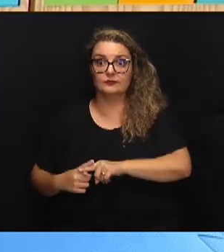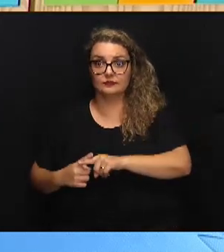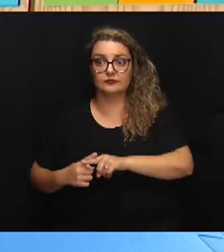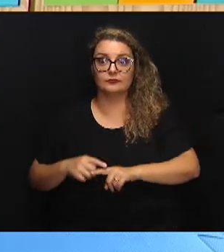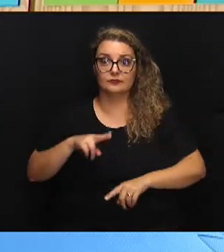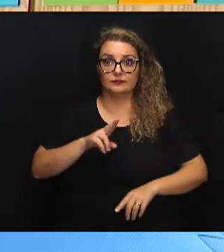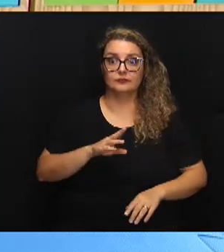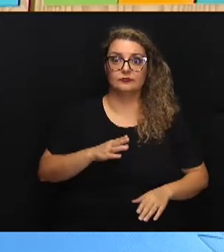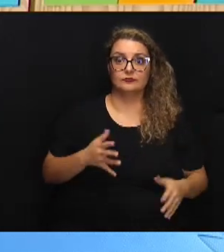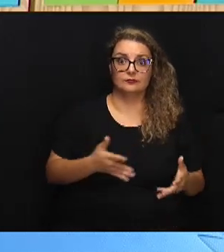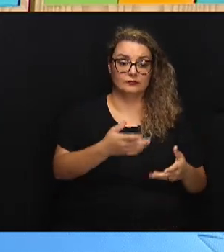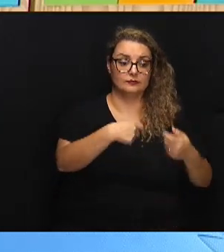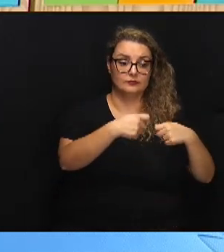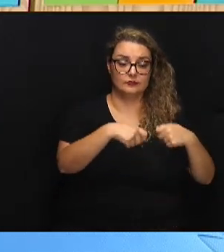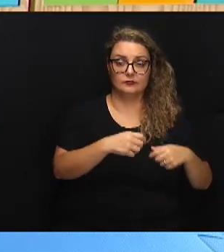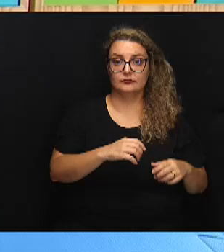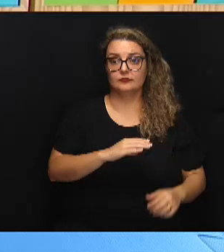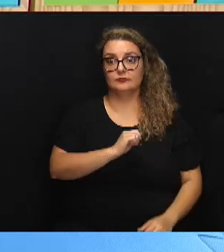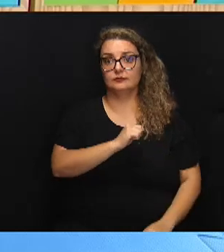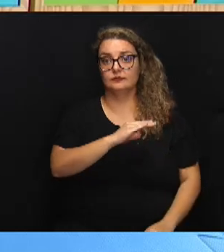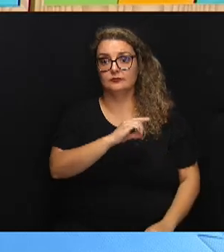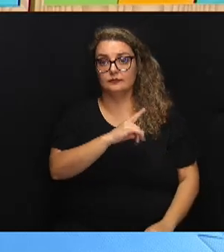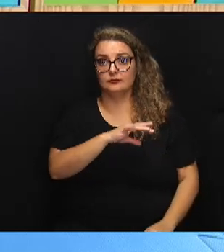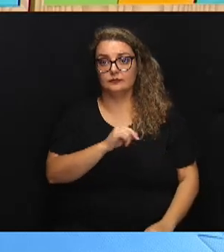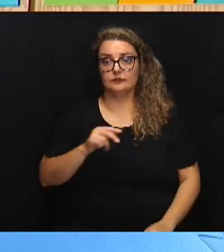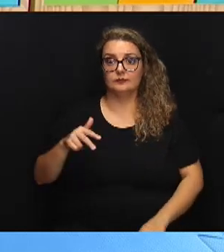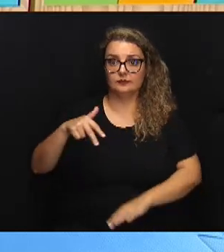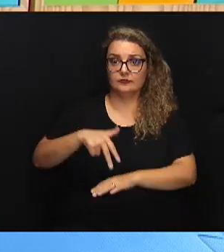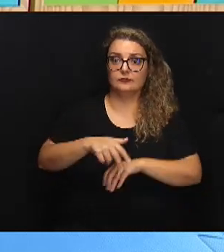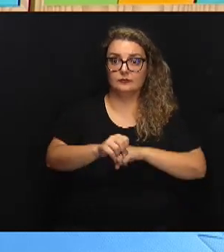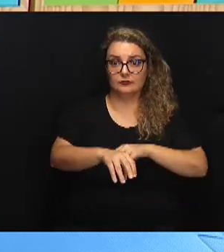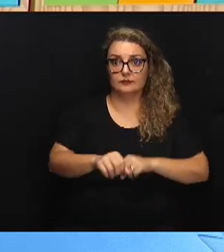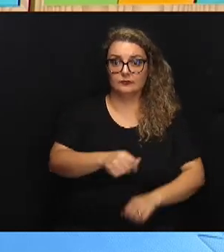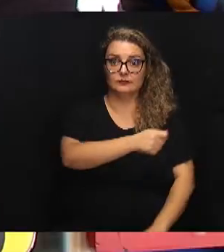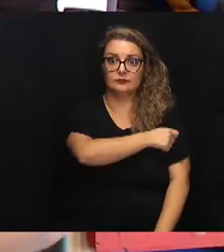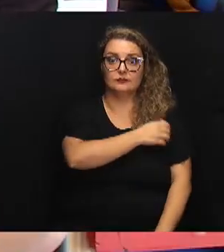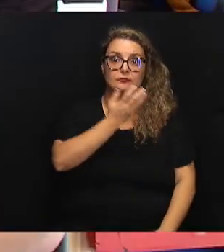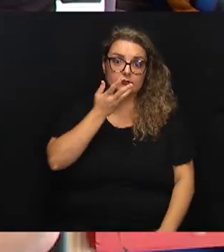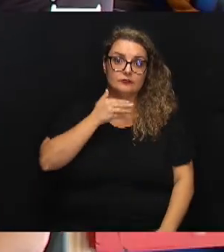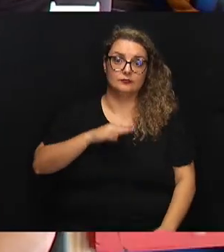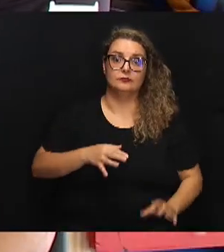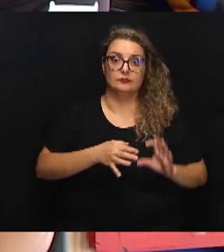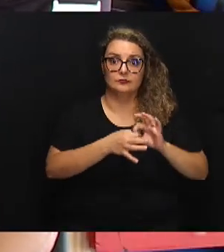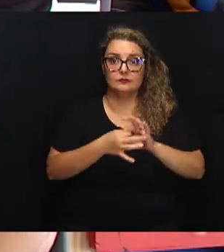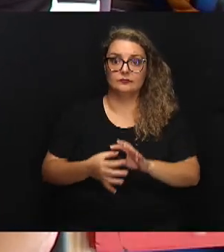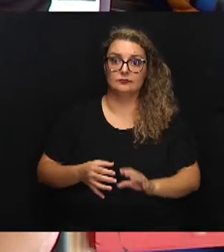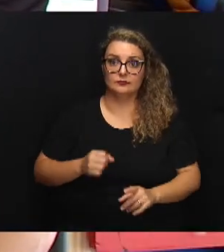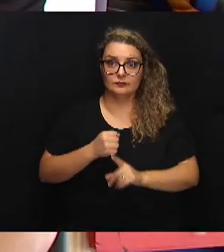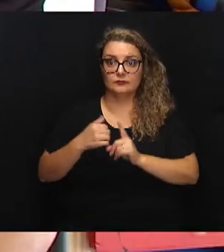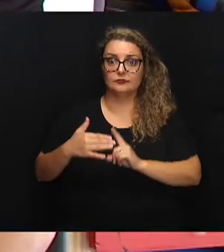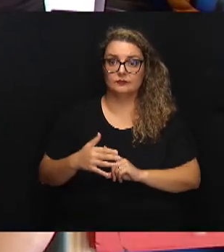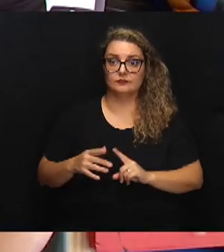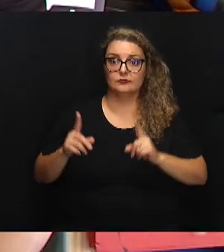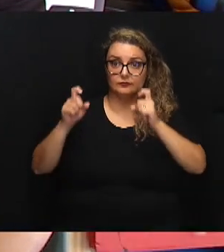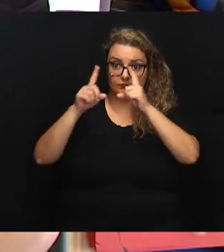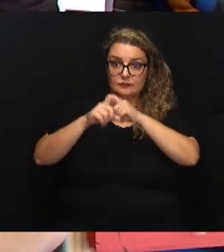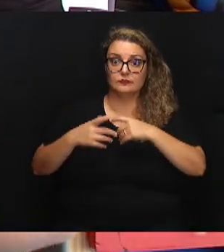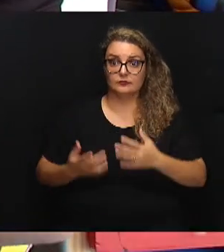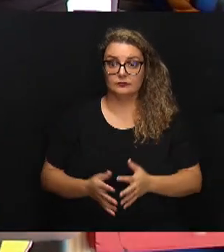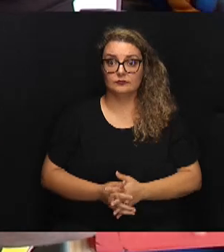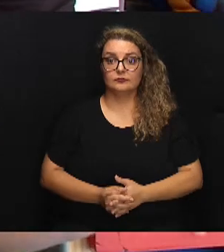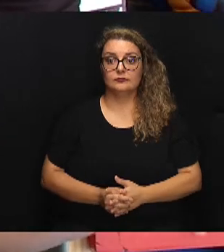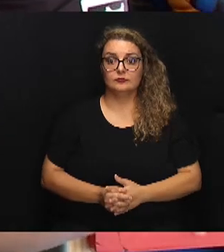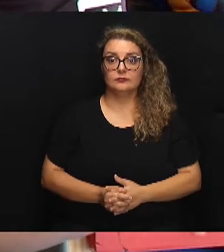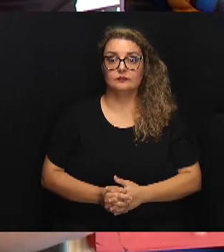só em administrar academias, vir aqui dar uma aula para crianças que vêm de um contexto social mais complicado.